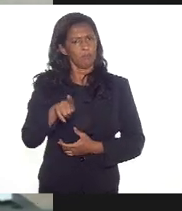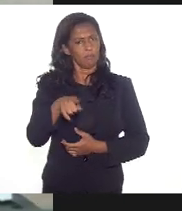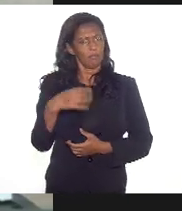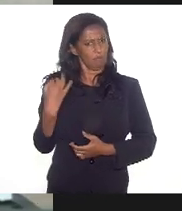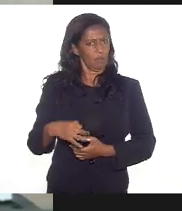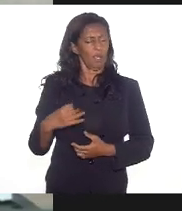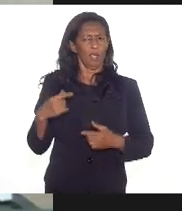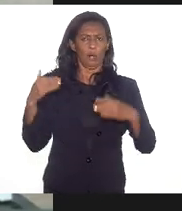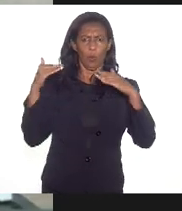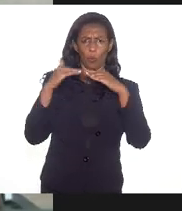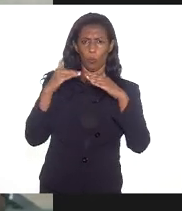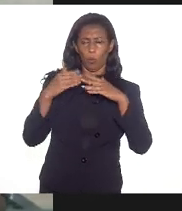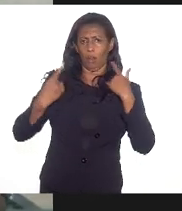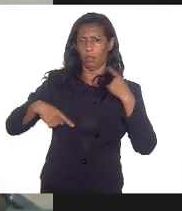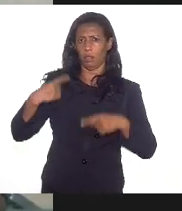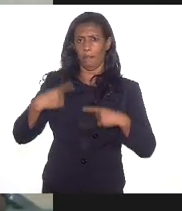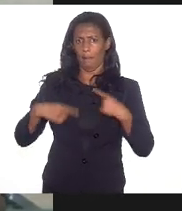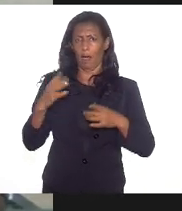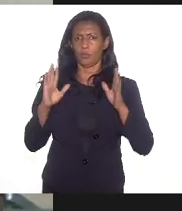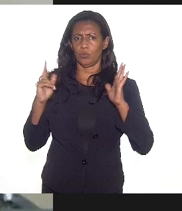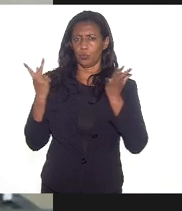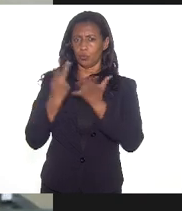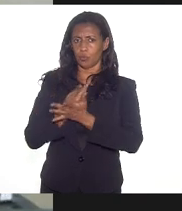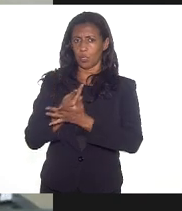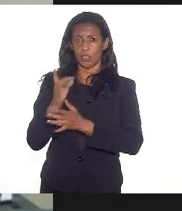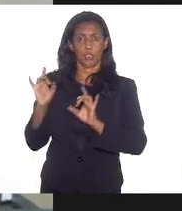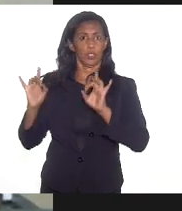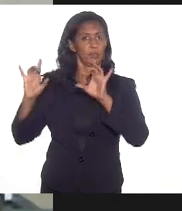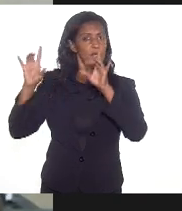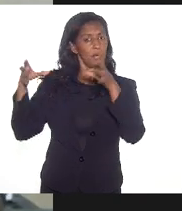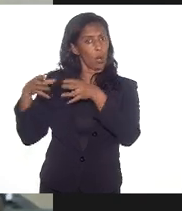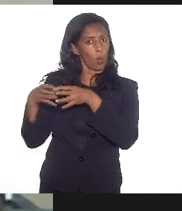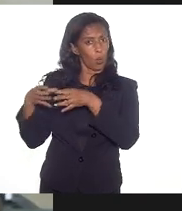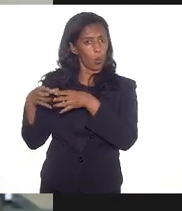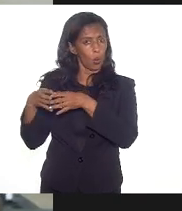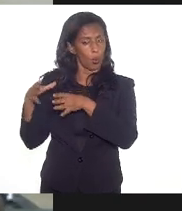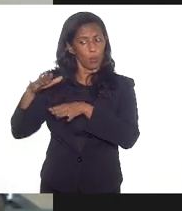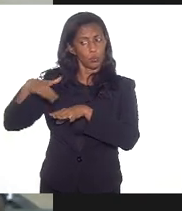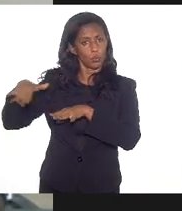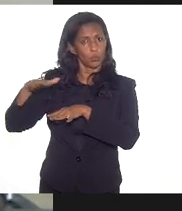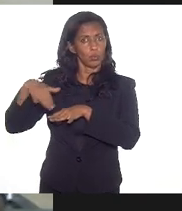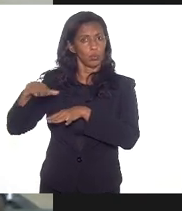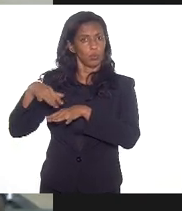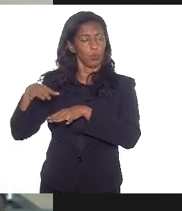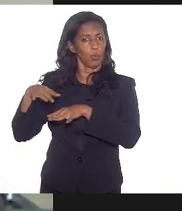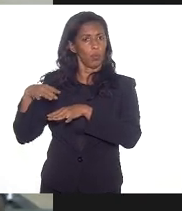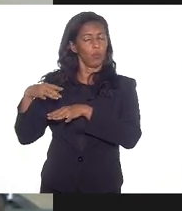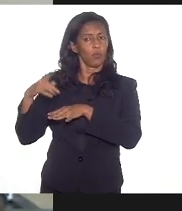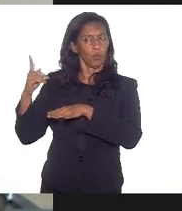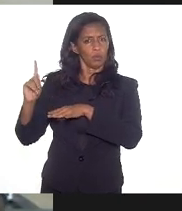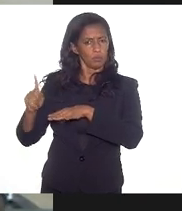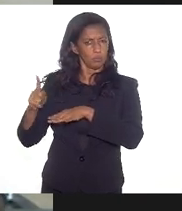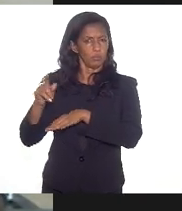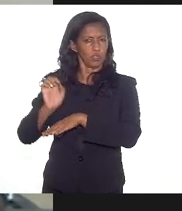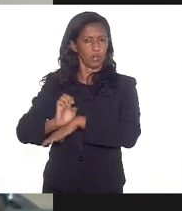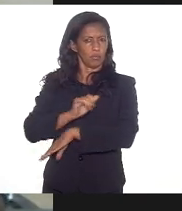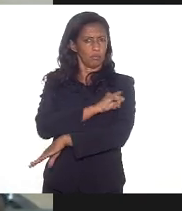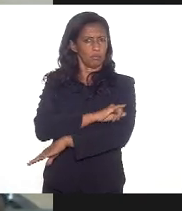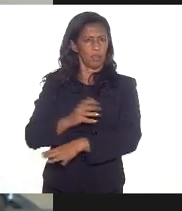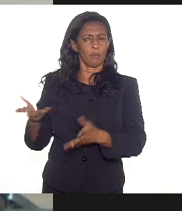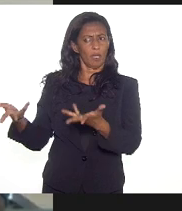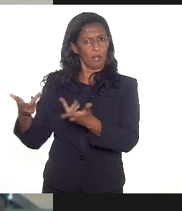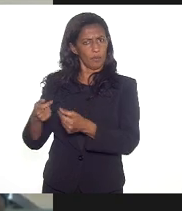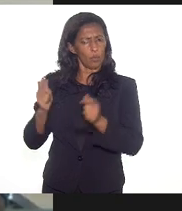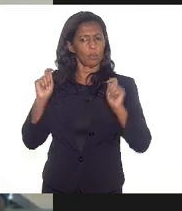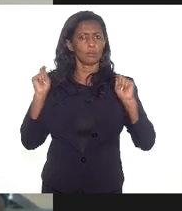os debates colocados em especial das comunidades de povos tradicionais no estado do Rio de Janeiro, é excelente que a